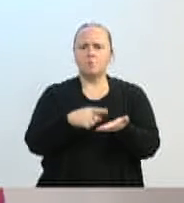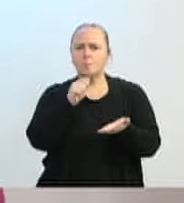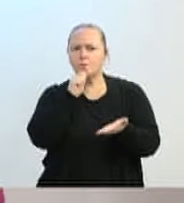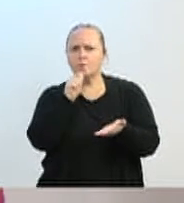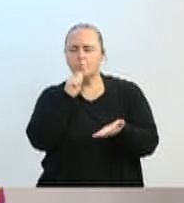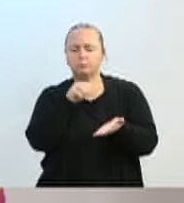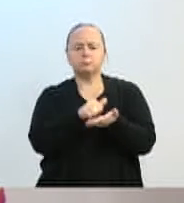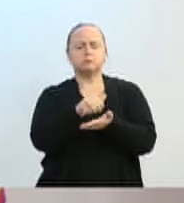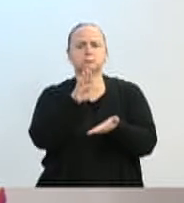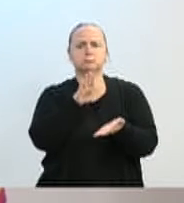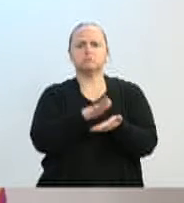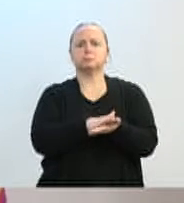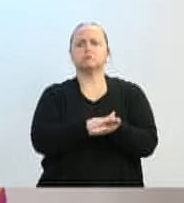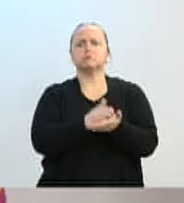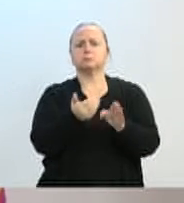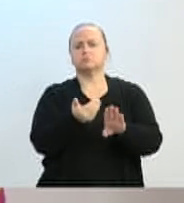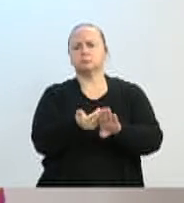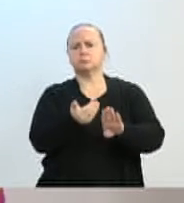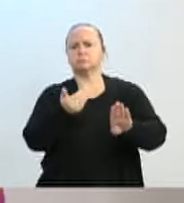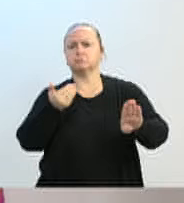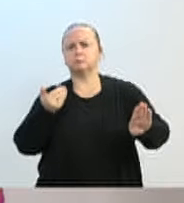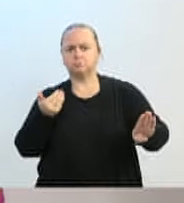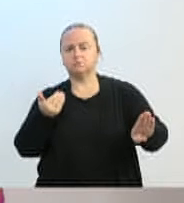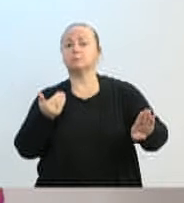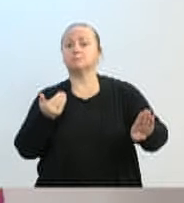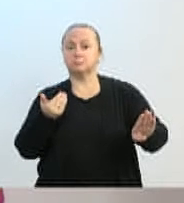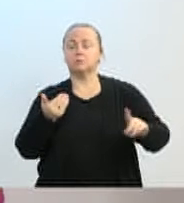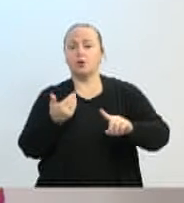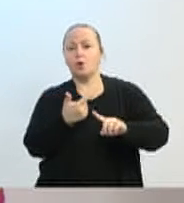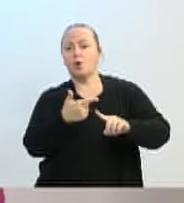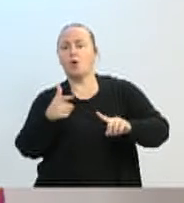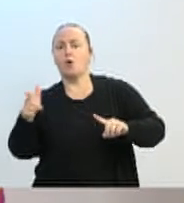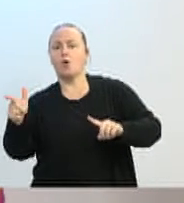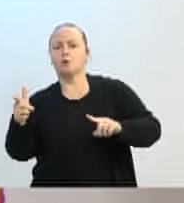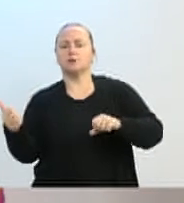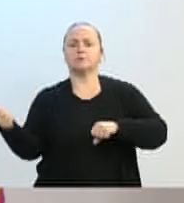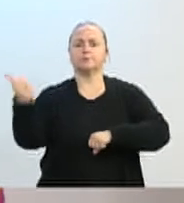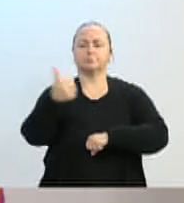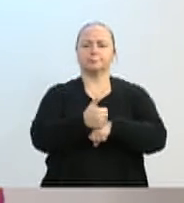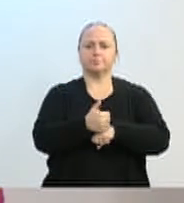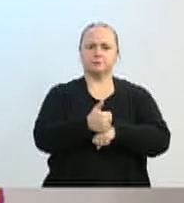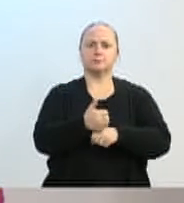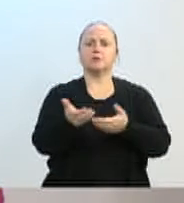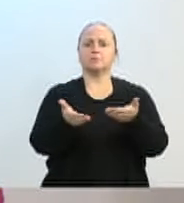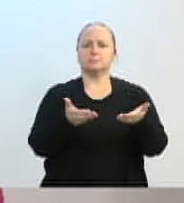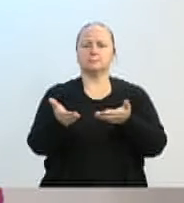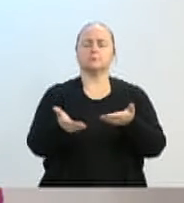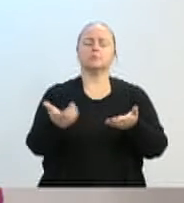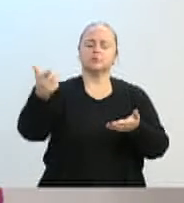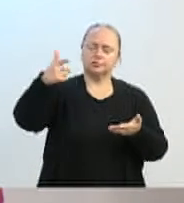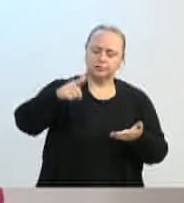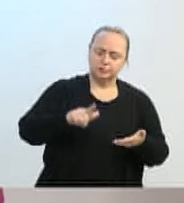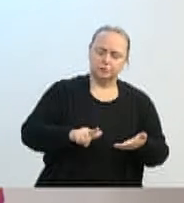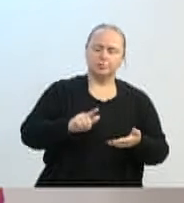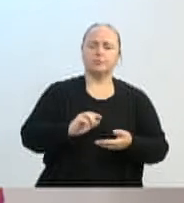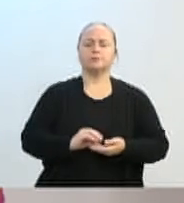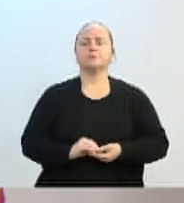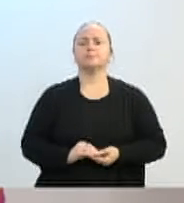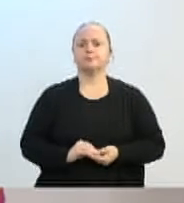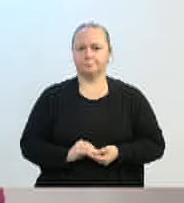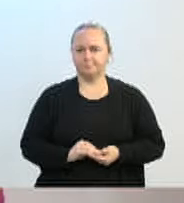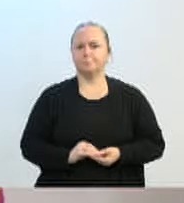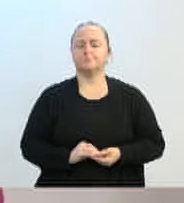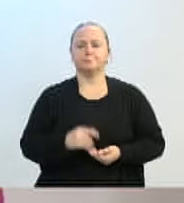sendo notificadas, afastadas, para que se possa, então, licitar novamente a